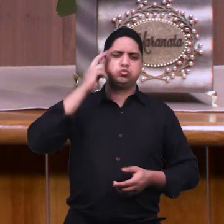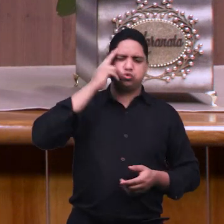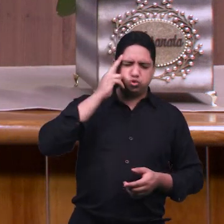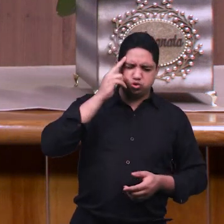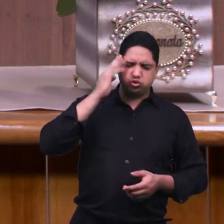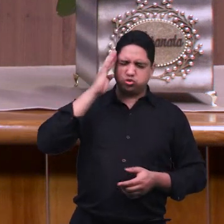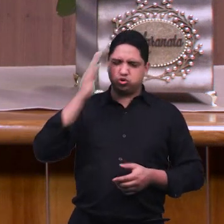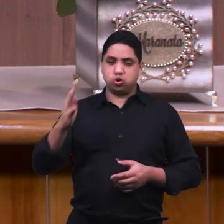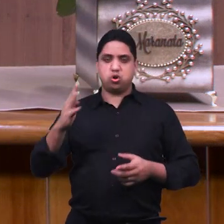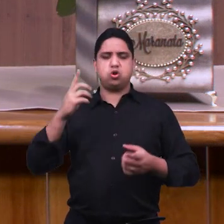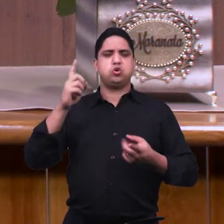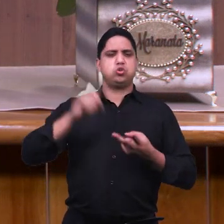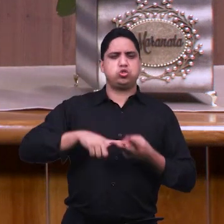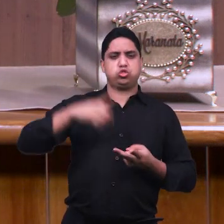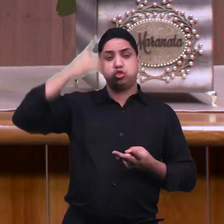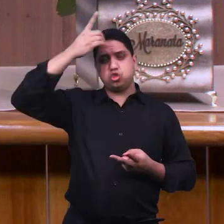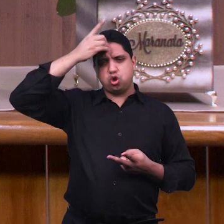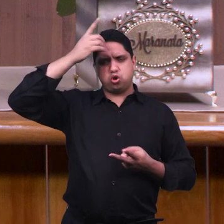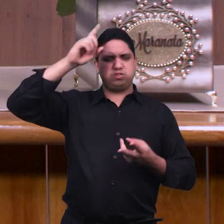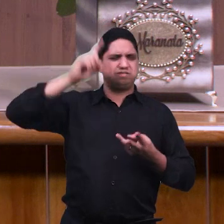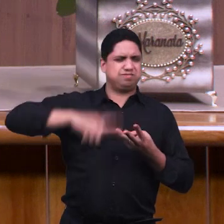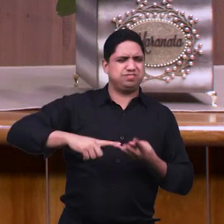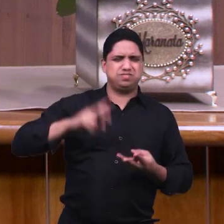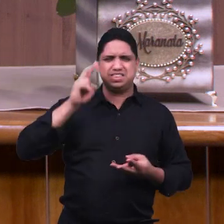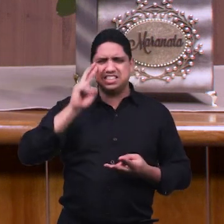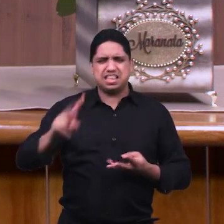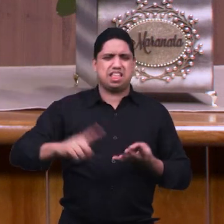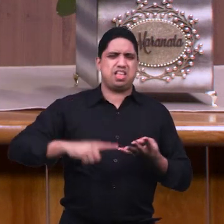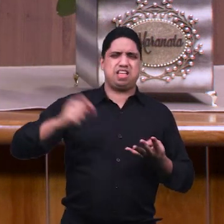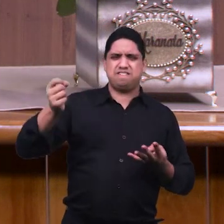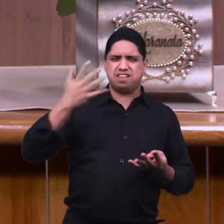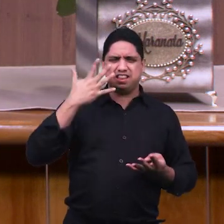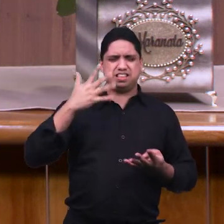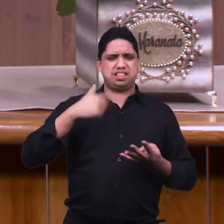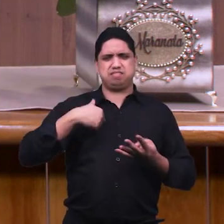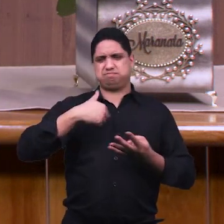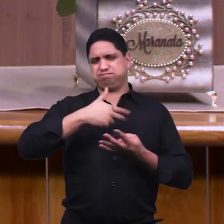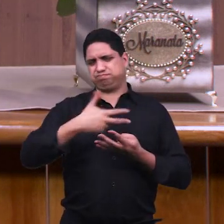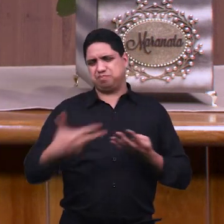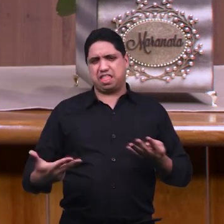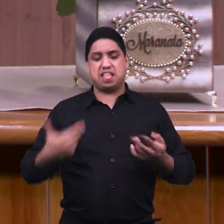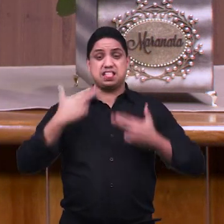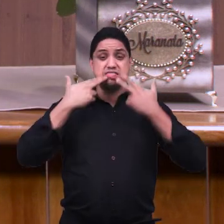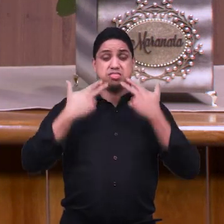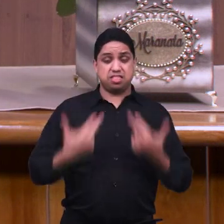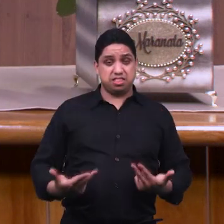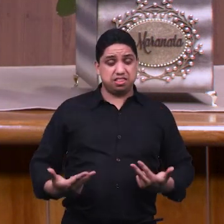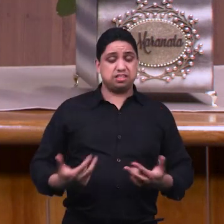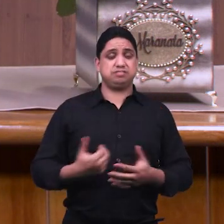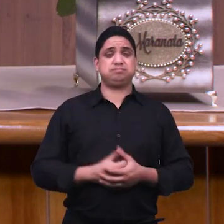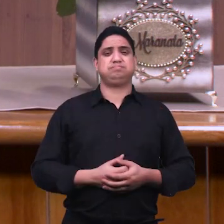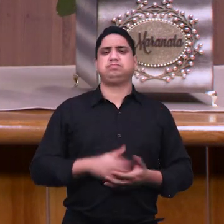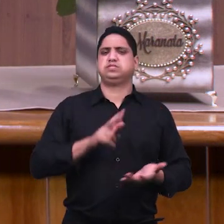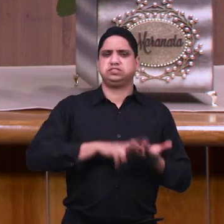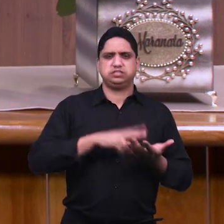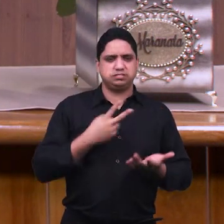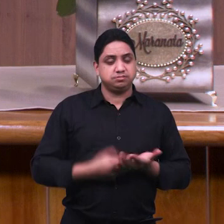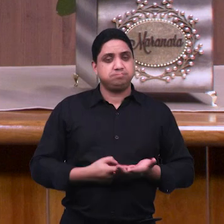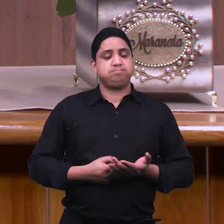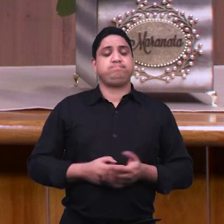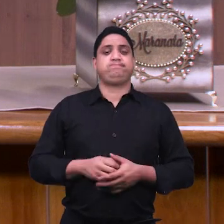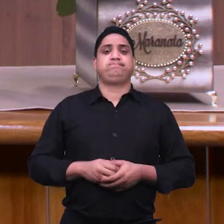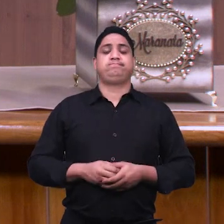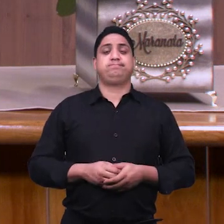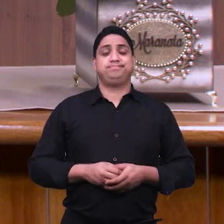sonhos, Ele fala em dons espirituais, em visões, revelações, línguas estranhas,